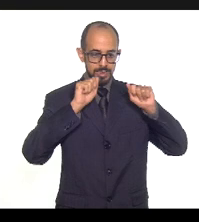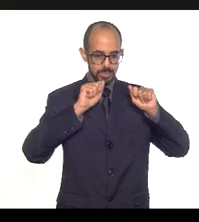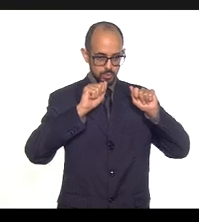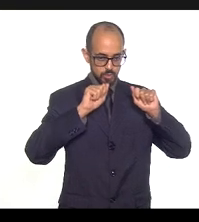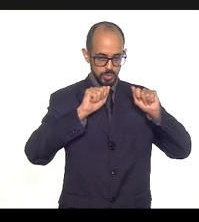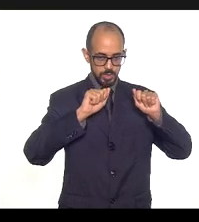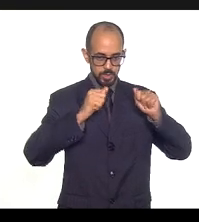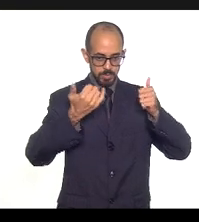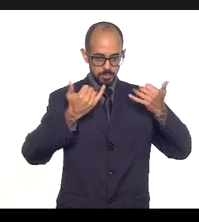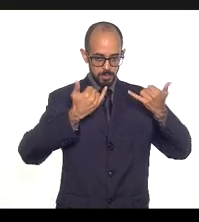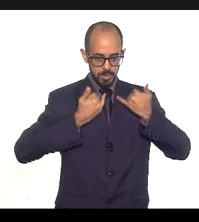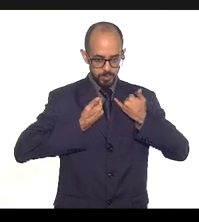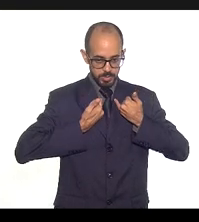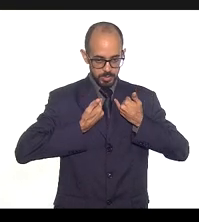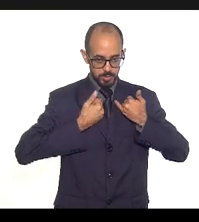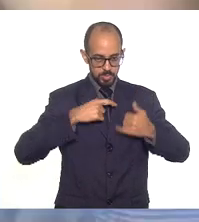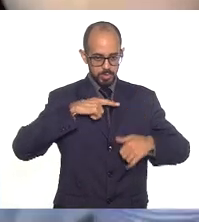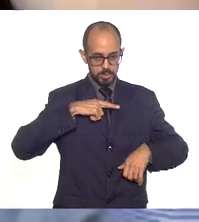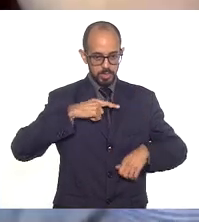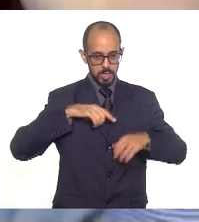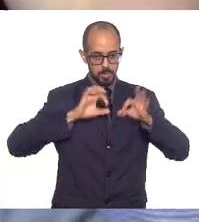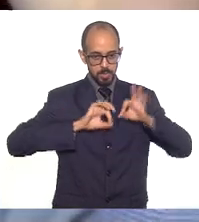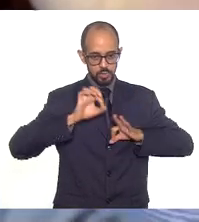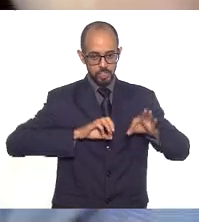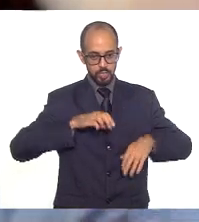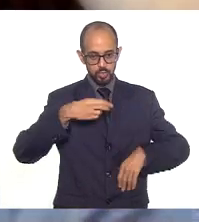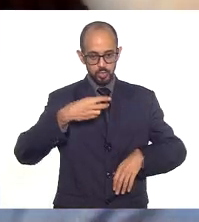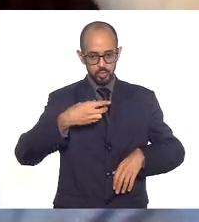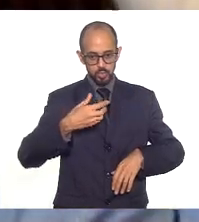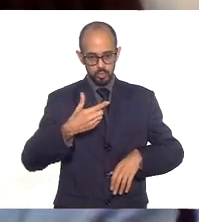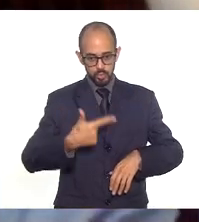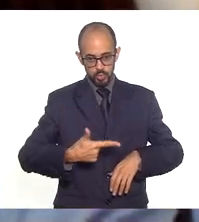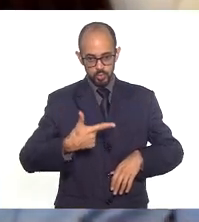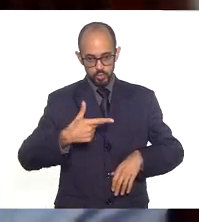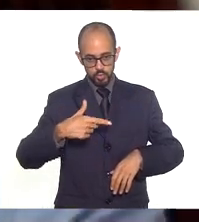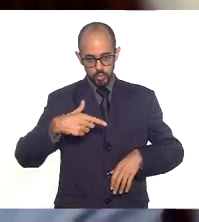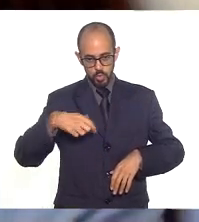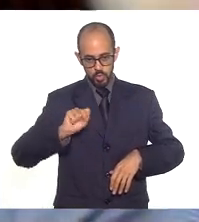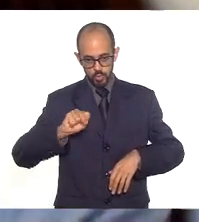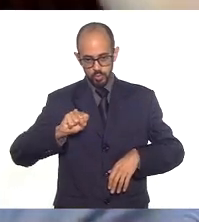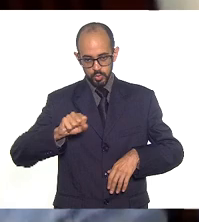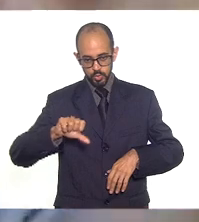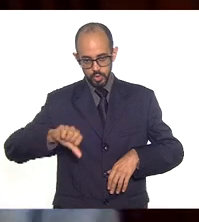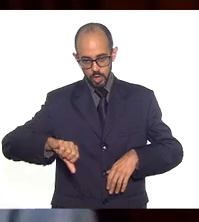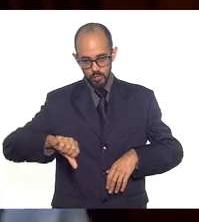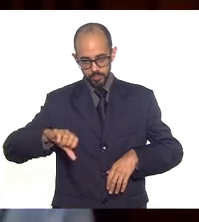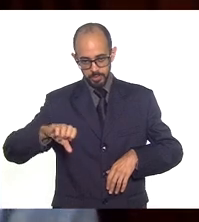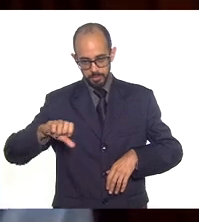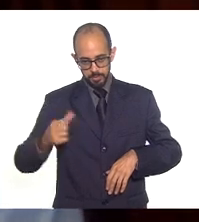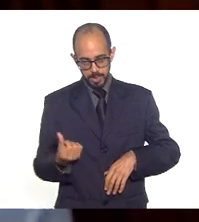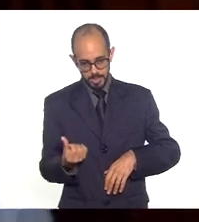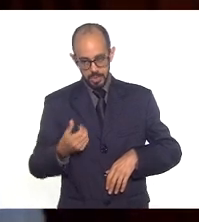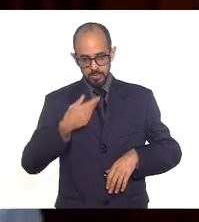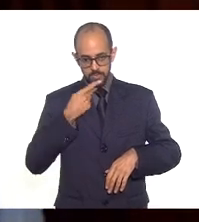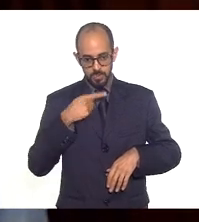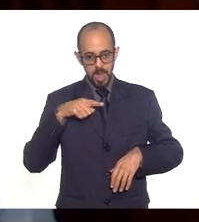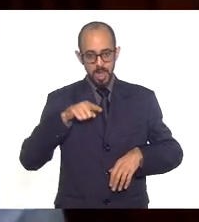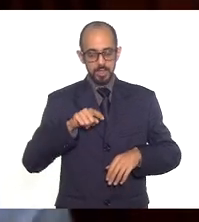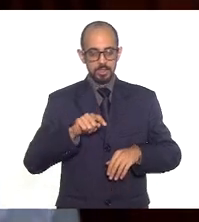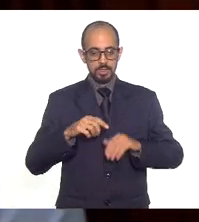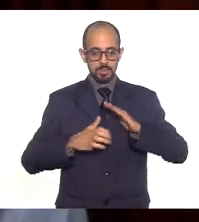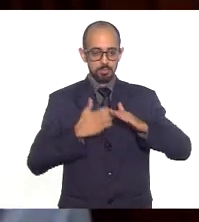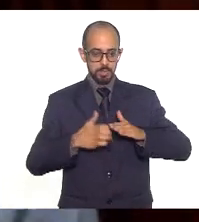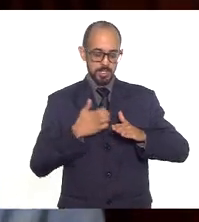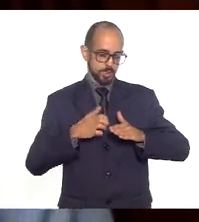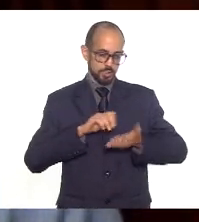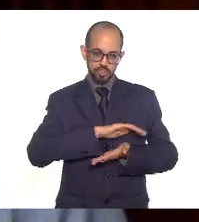aqui que tem o projeto 2896 de 2020, Amorim, que trata sobre as concessionárias, porque foi uma alteração que